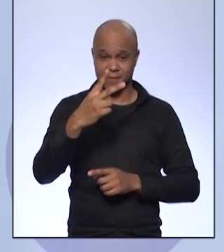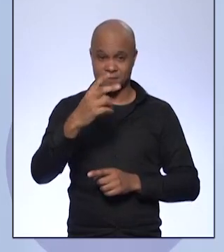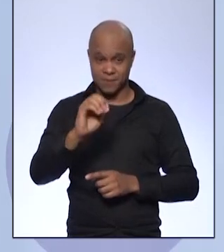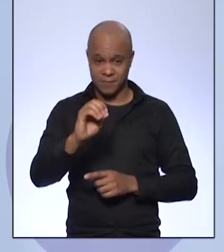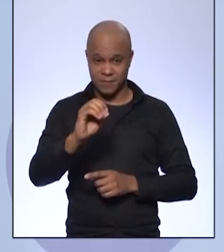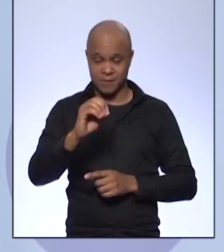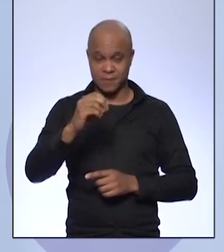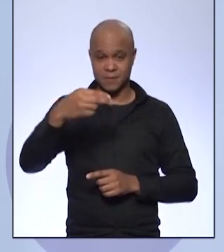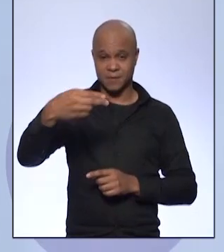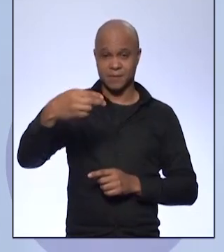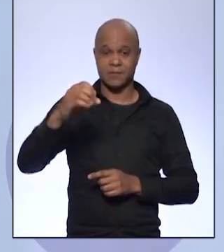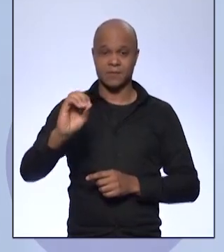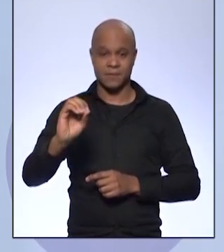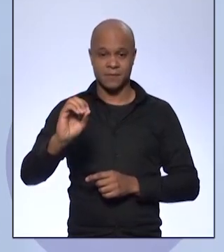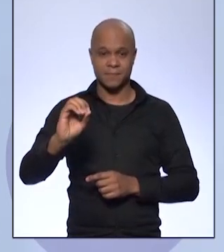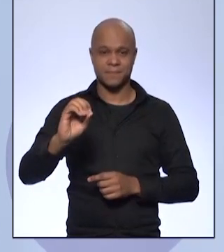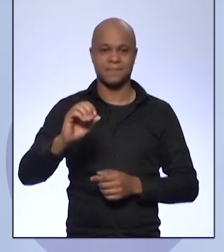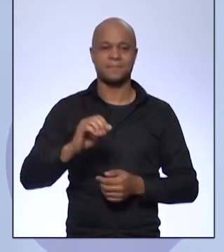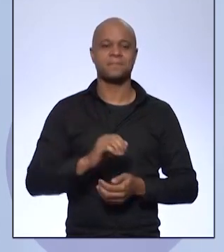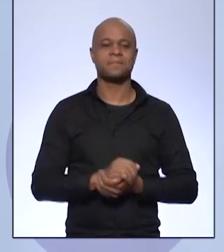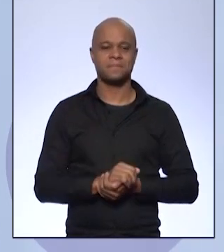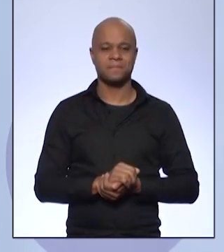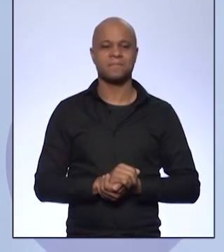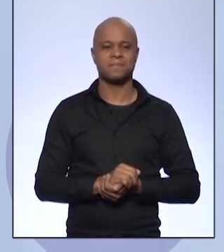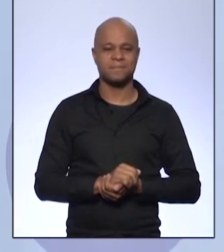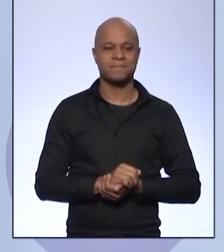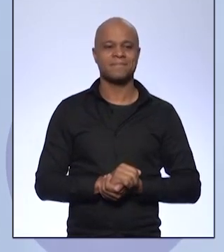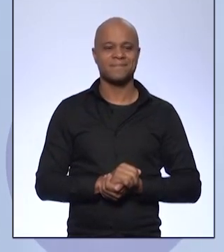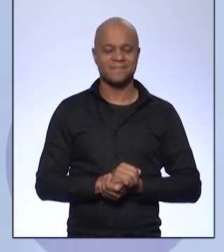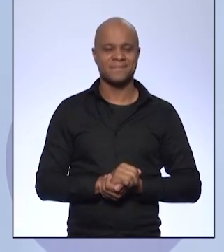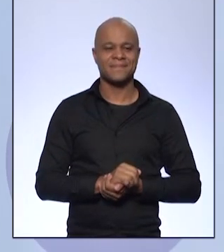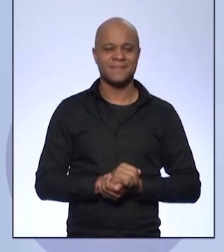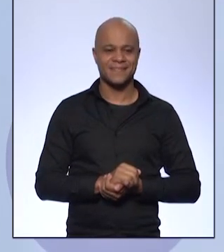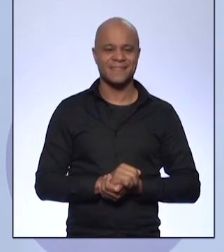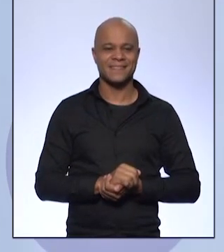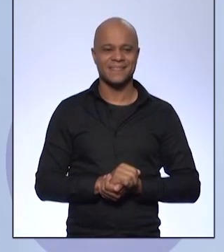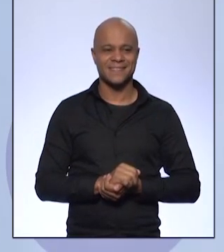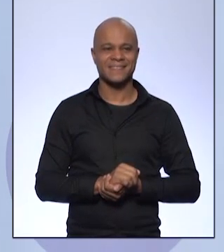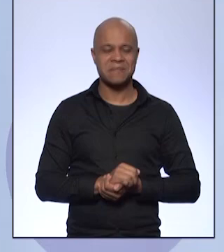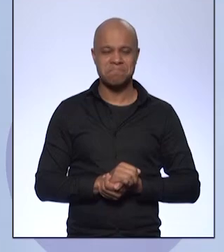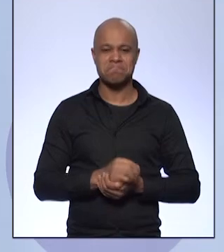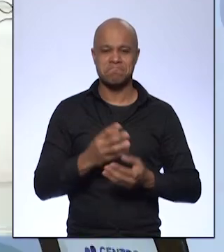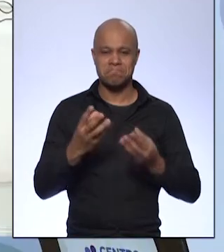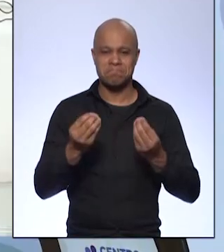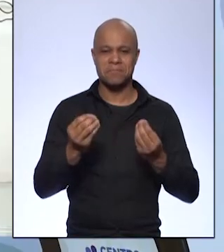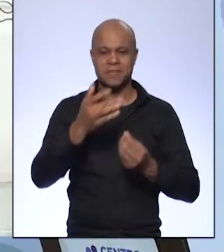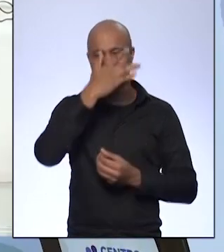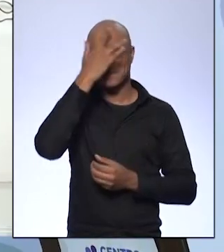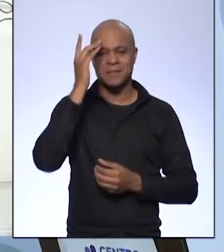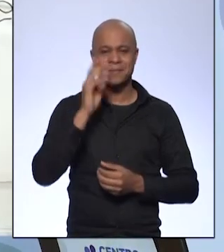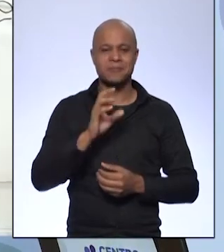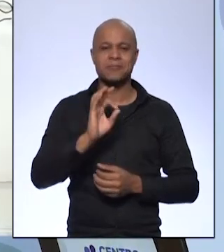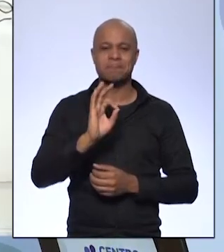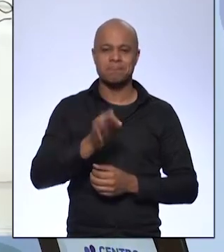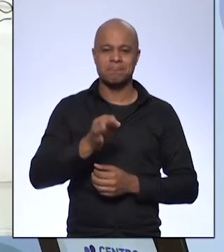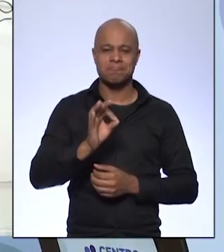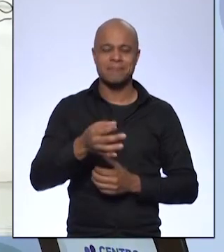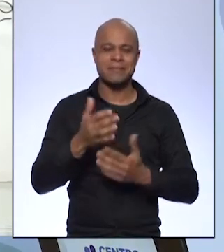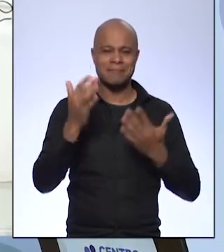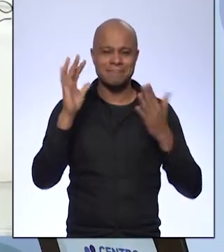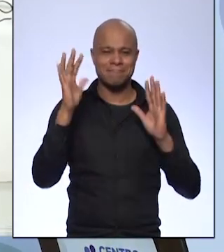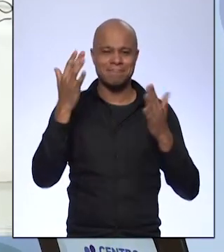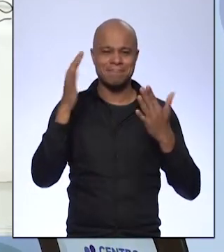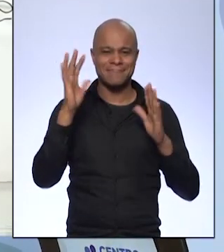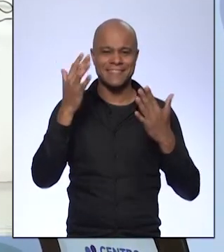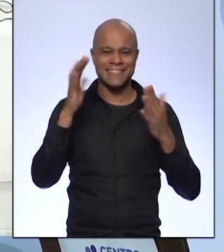120 igual a zero. Muito bem. Várias pessoas acertaram no chat. Parabéns, pessoal.